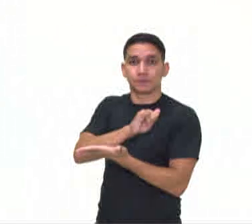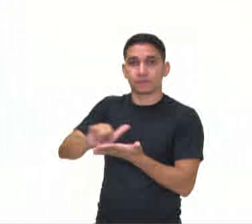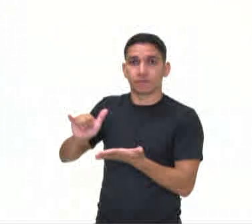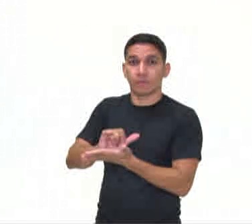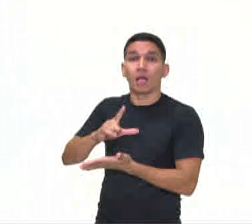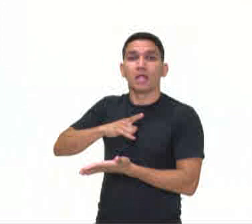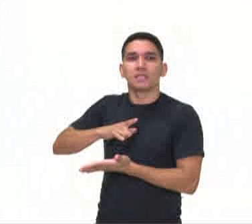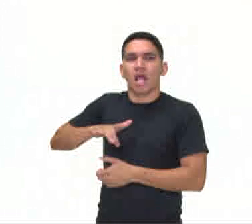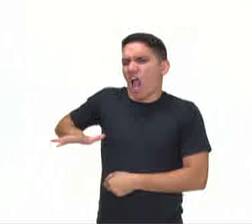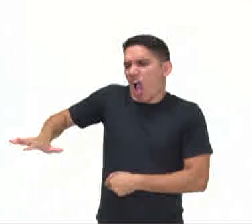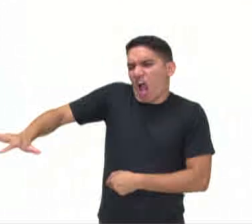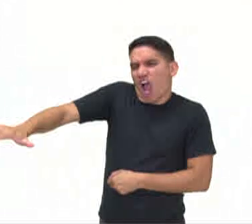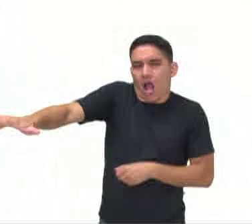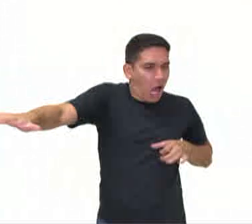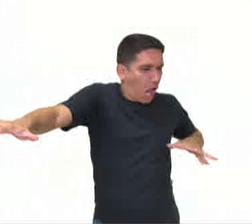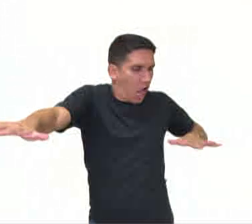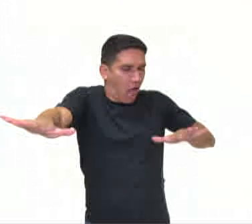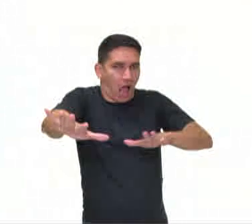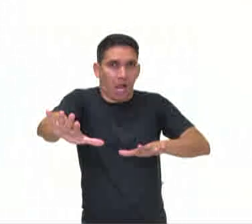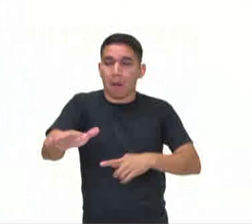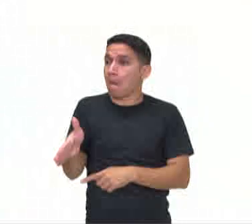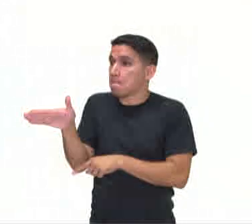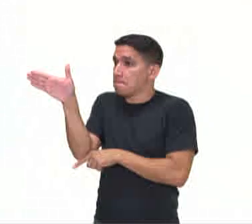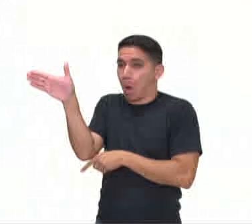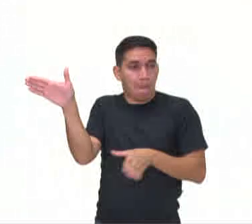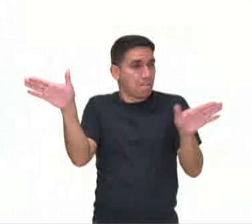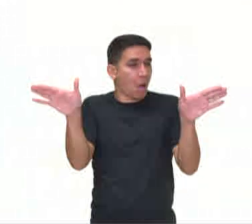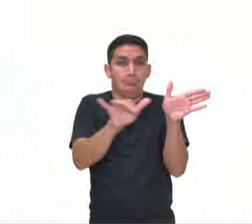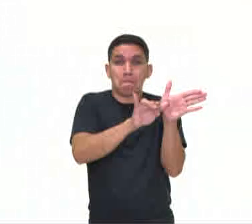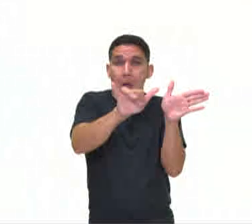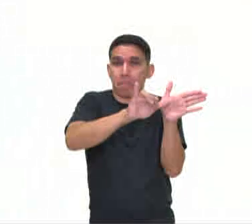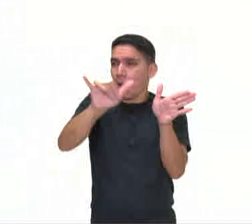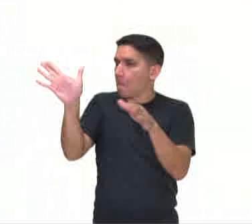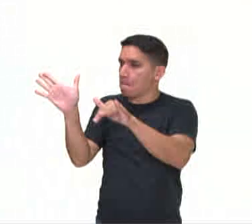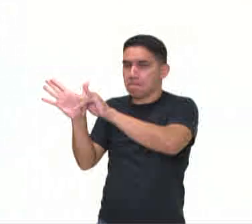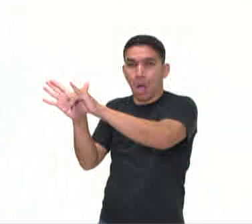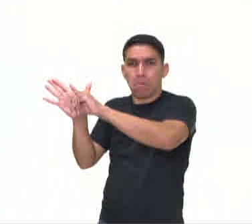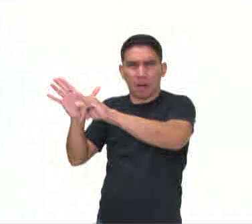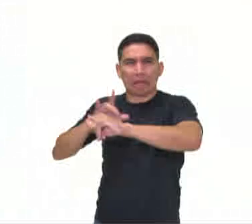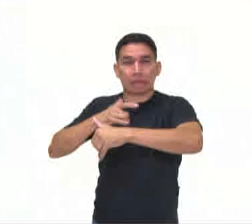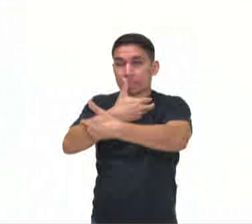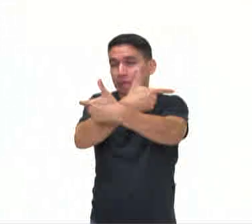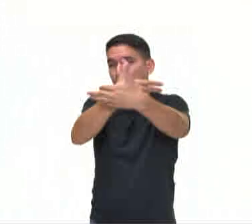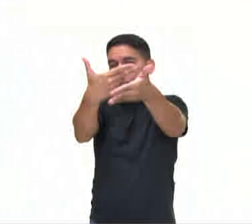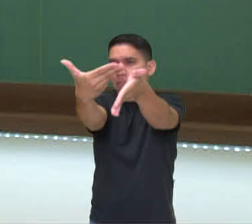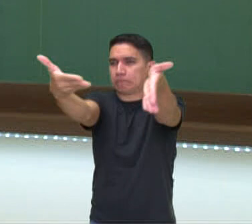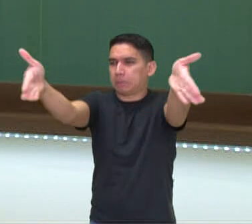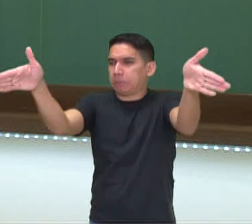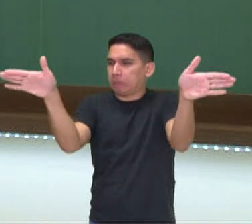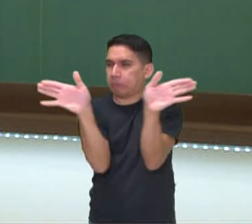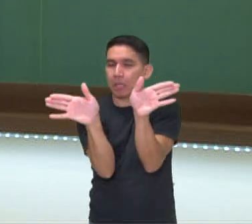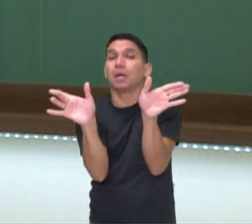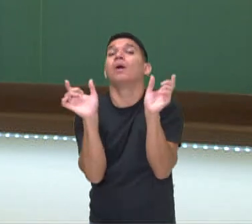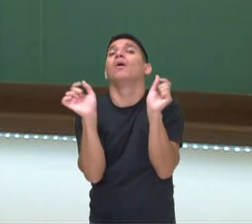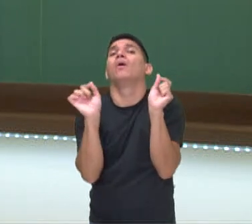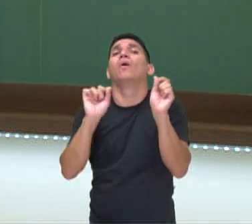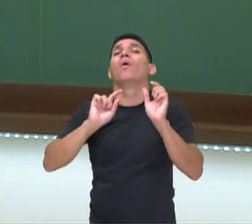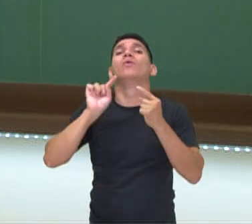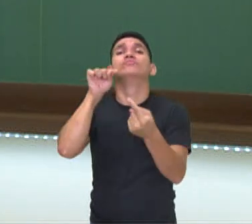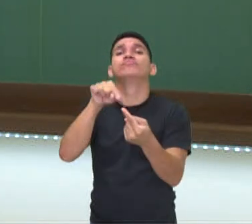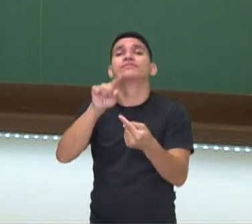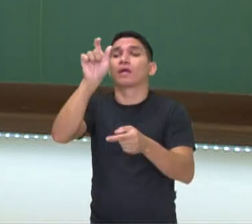área repleta de placas publicitárias. E essas placas publicitárias têm por objetivo fazer com que